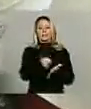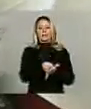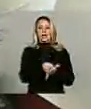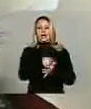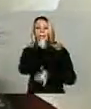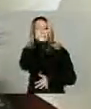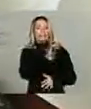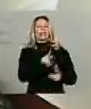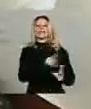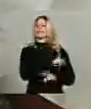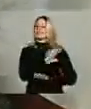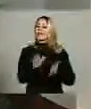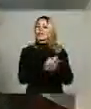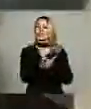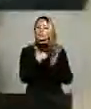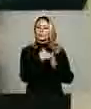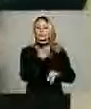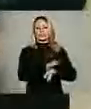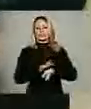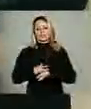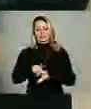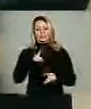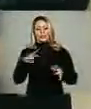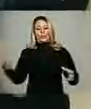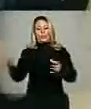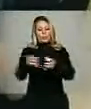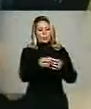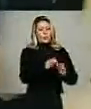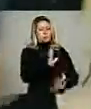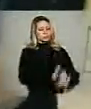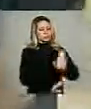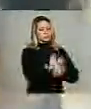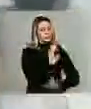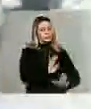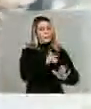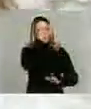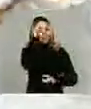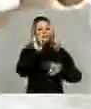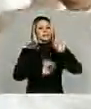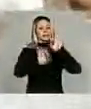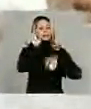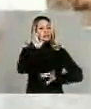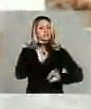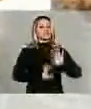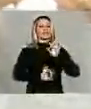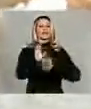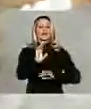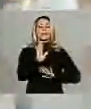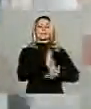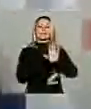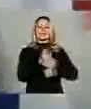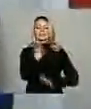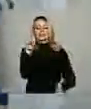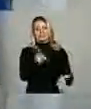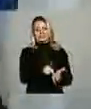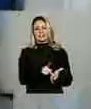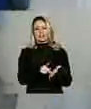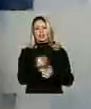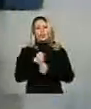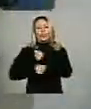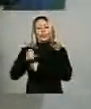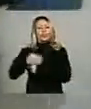criança é acompanhada por uma equipe multidisciplinar especializada do Serviço de Referência. Só no